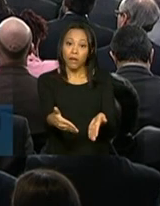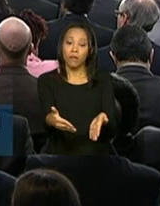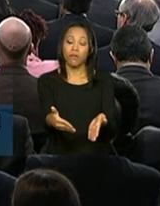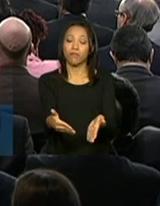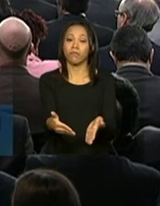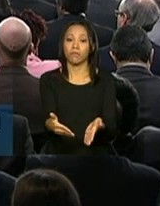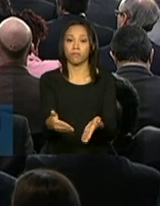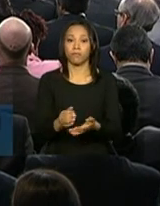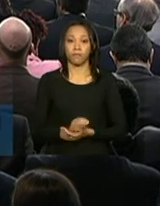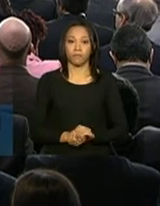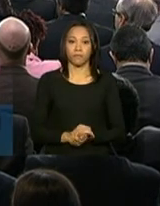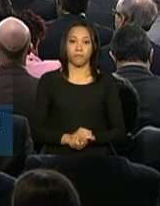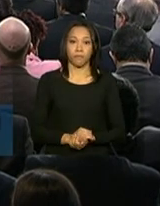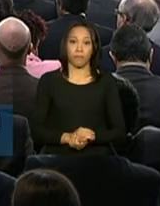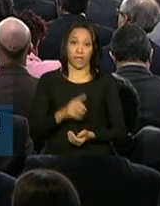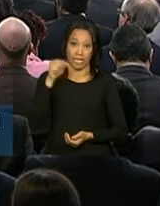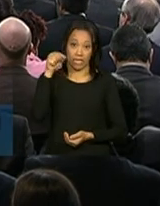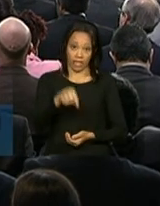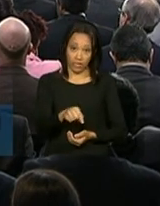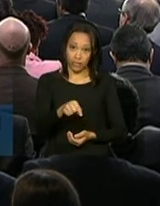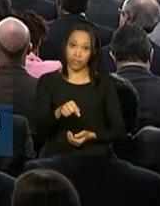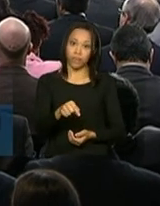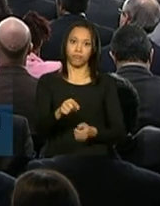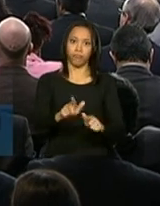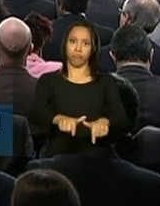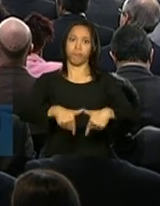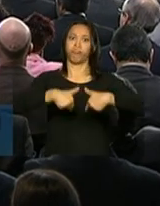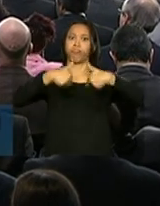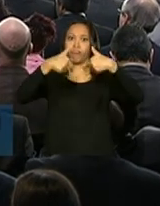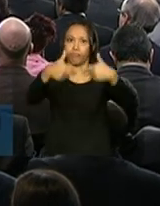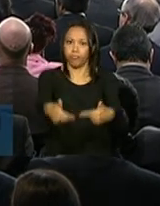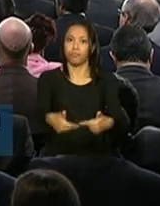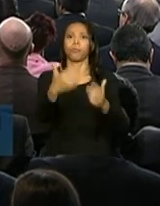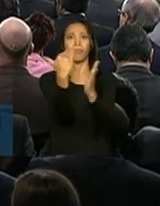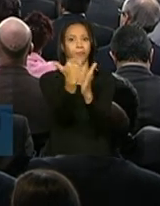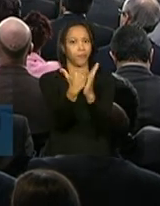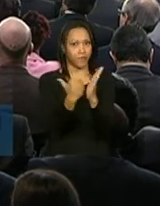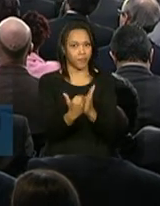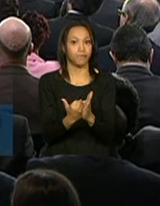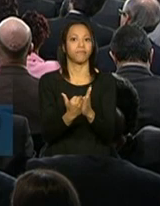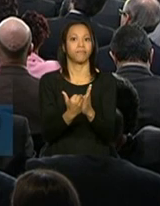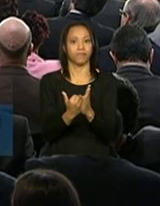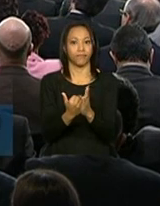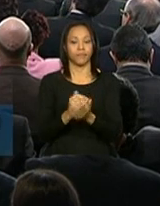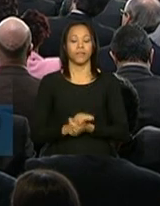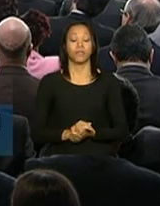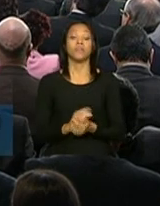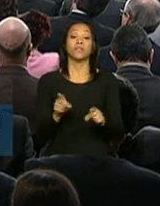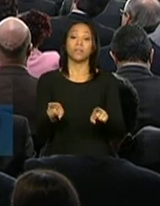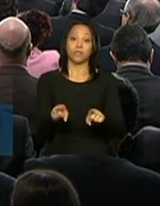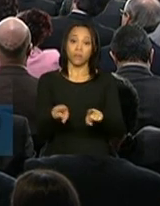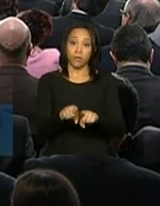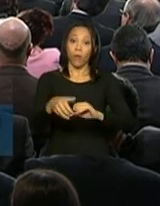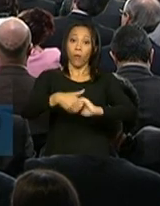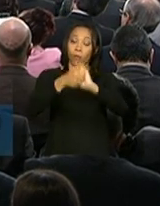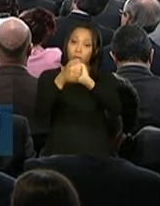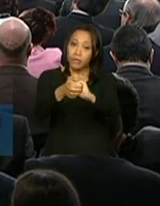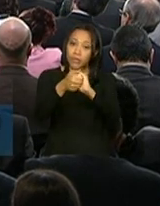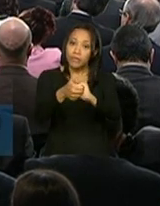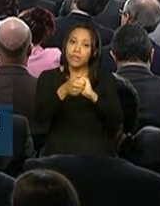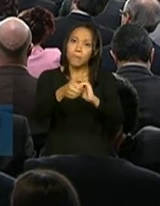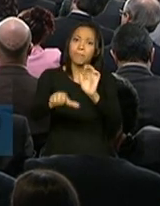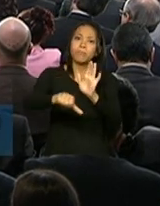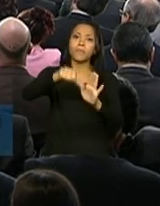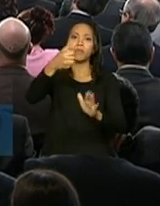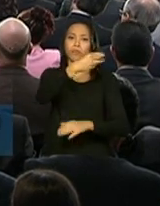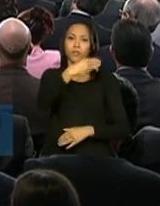dessa grande iniciativa e ação, que é o Programa Mais Médicos. Cumprimentar primeiro o